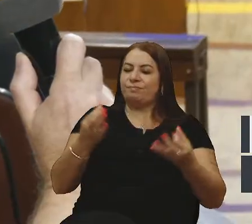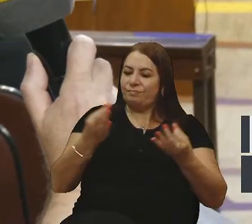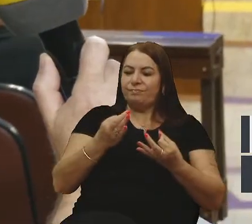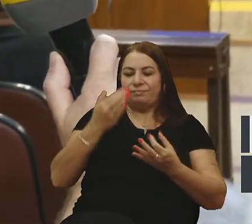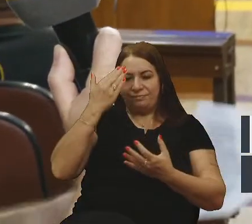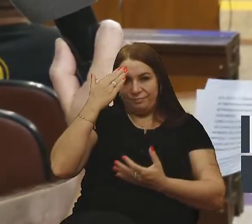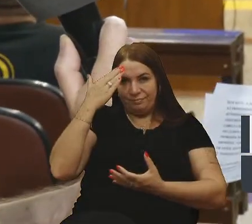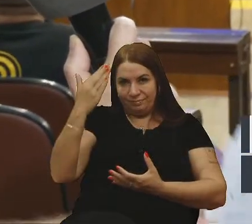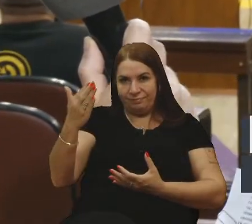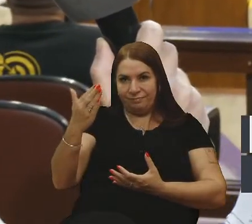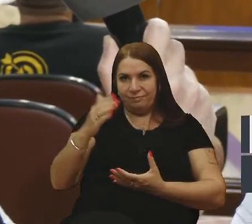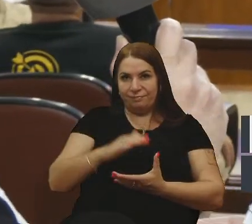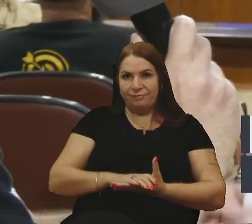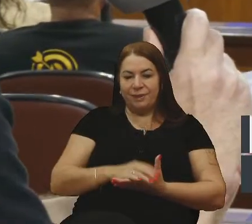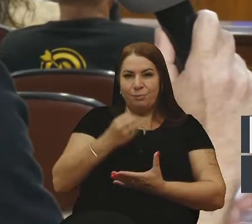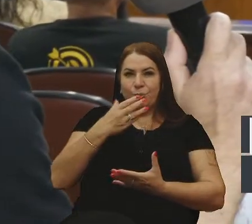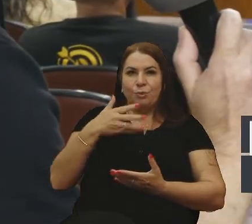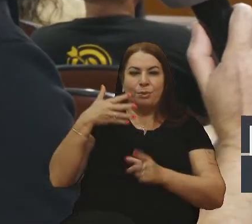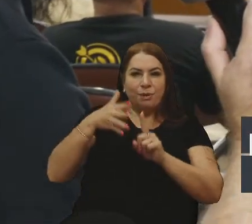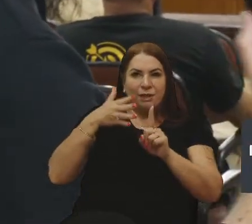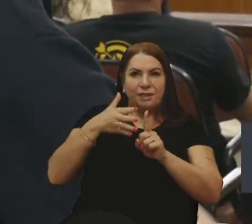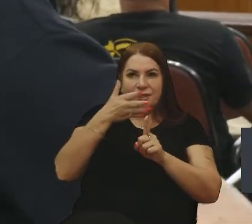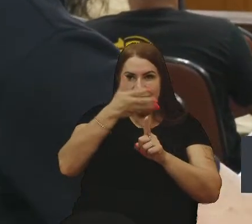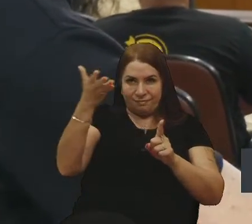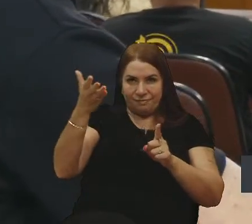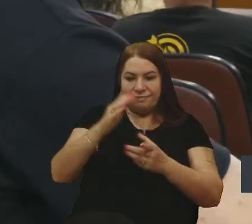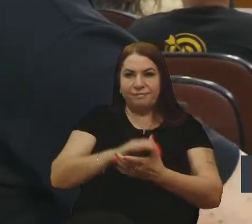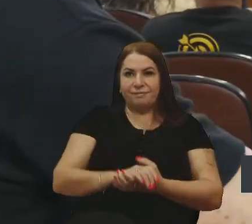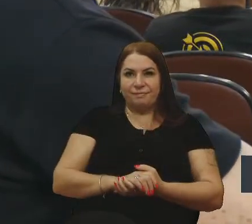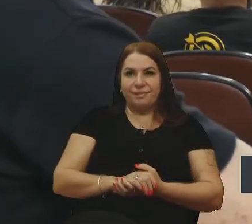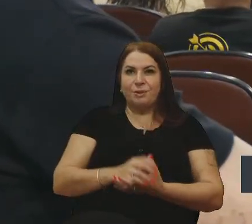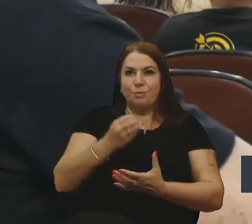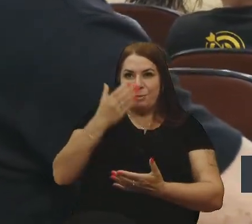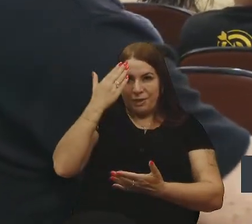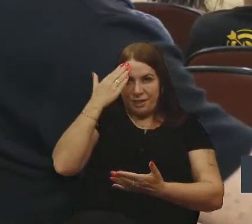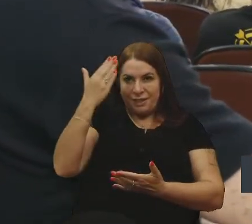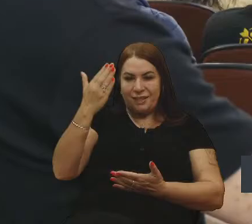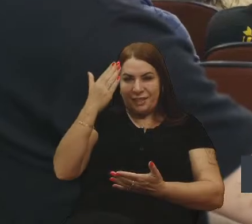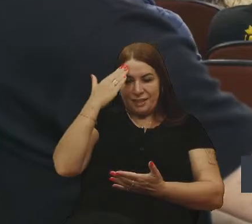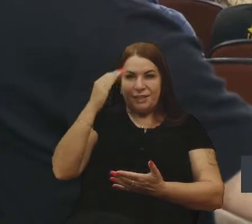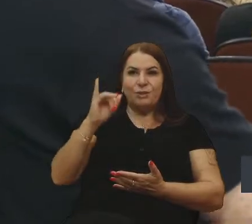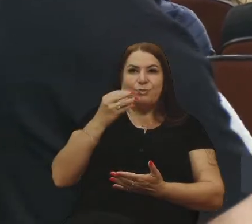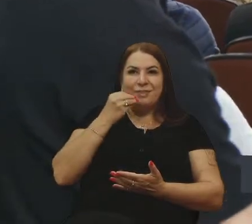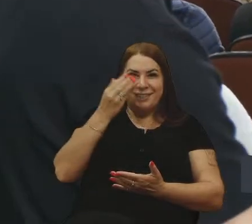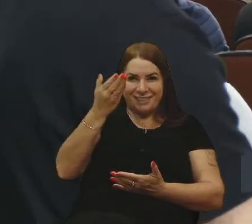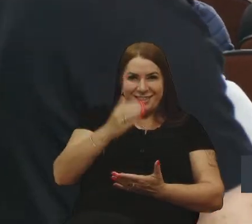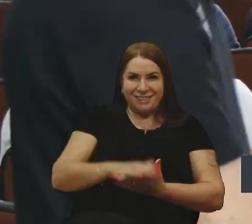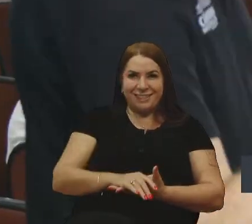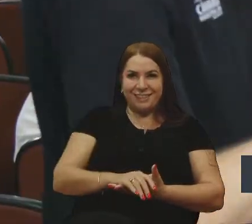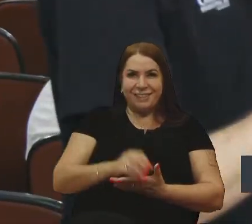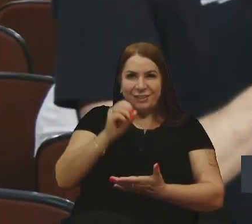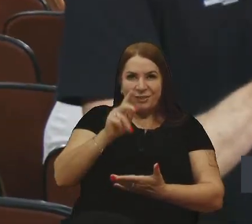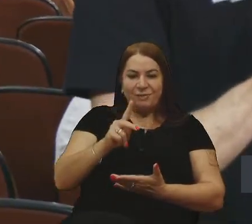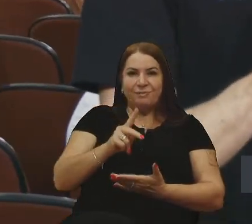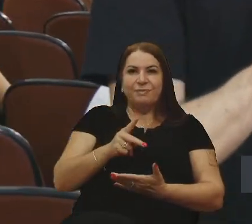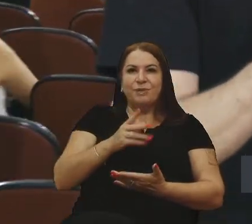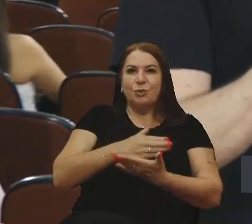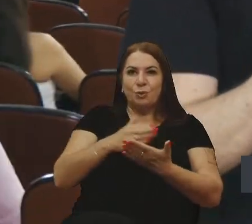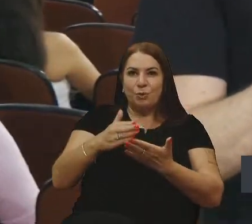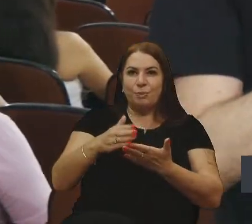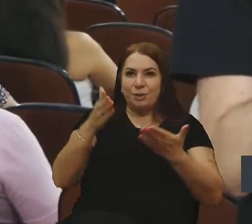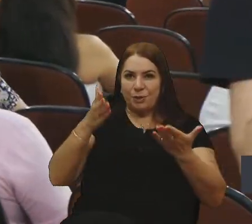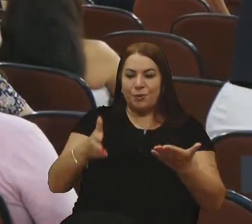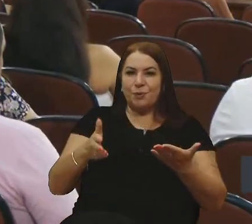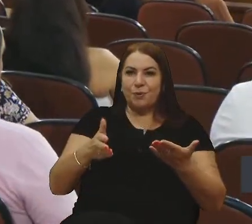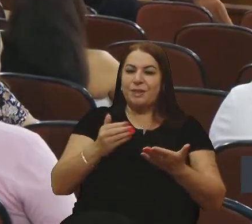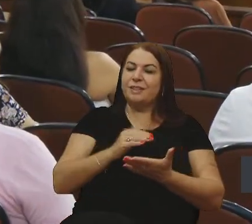Muito obrigado. Te desejo uma boa palestra e, por favor, fique à vontade. Tá bom, obrigado. Agradeço a oportunidade. Ok. Então, vamos começar agora,